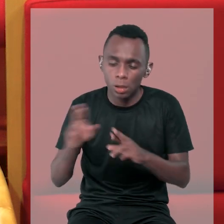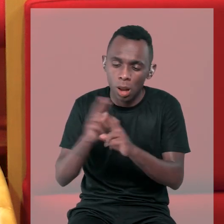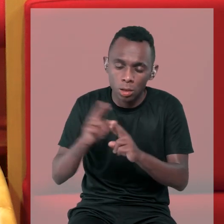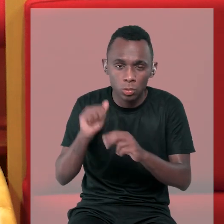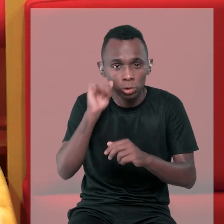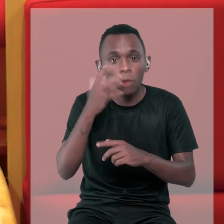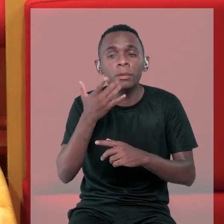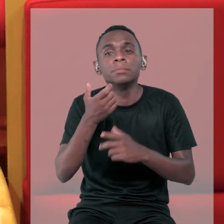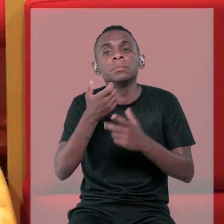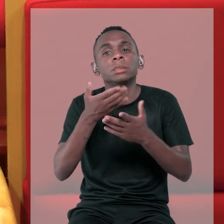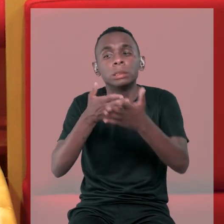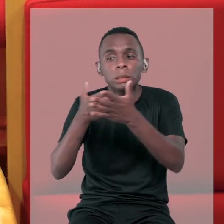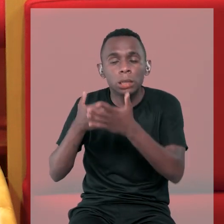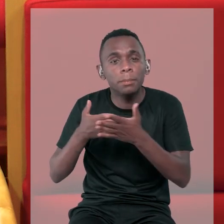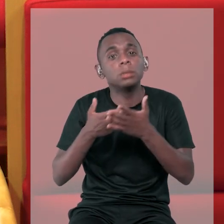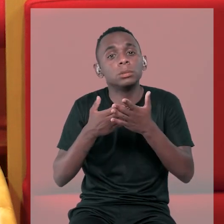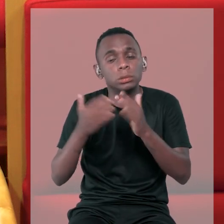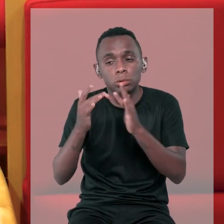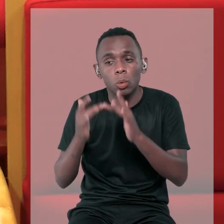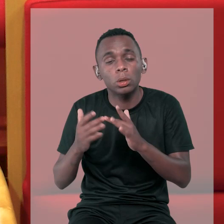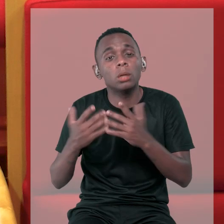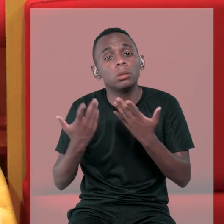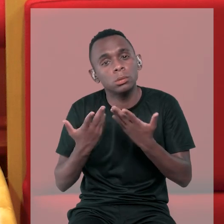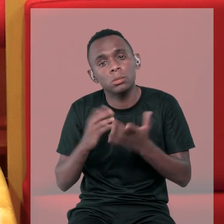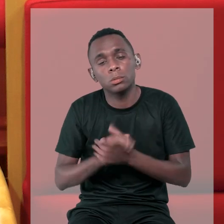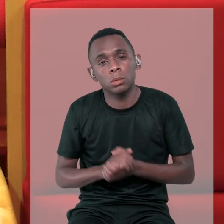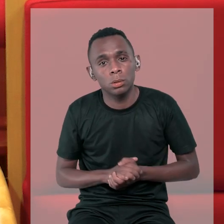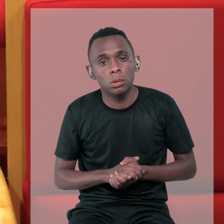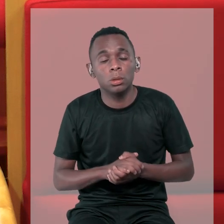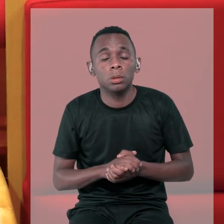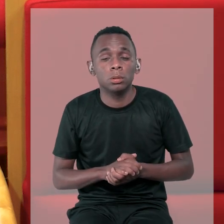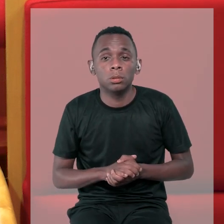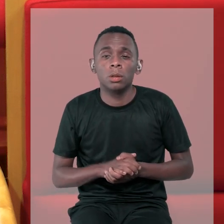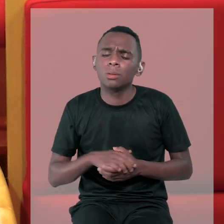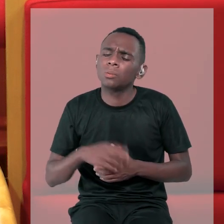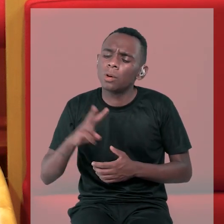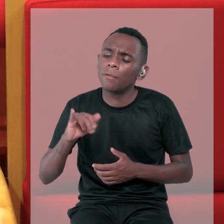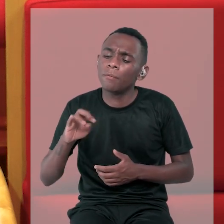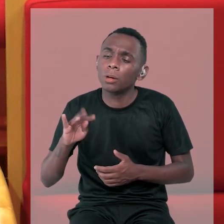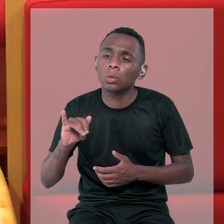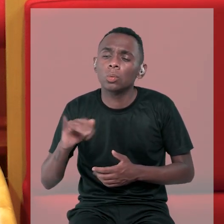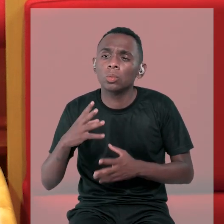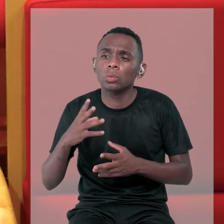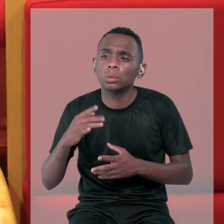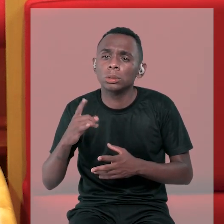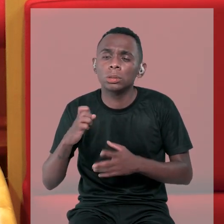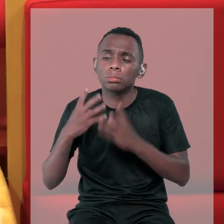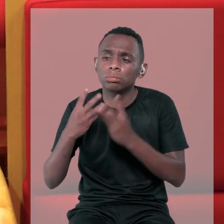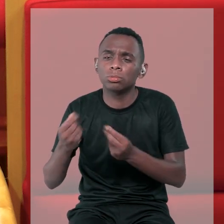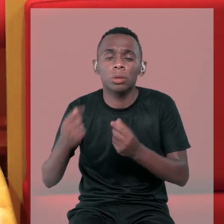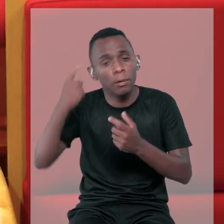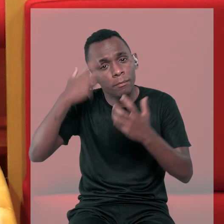Esse conceito de virtude desapareceu da sua reflexão de hoje. E